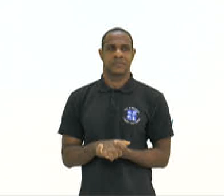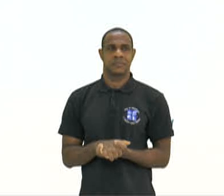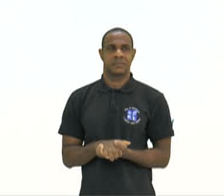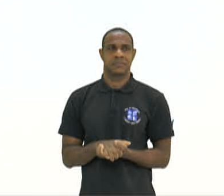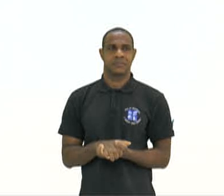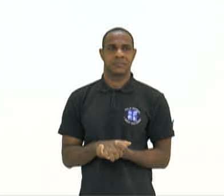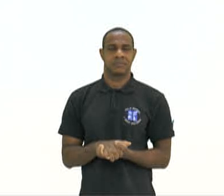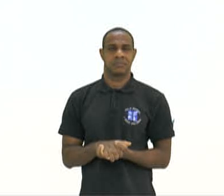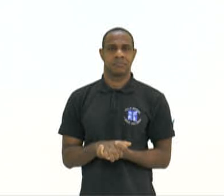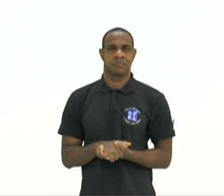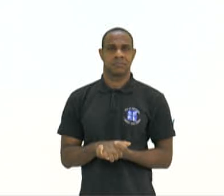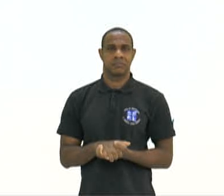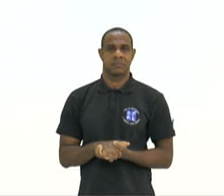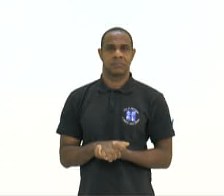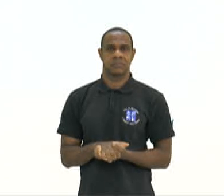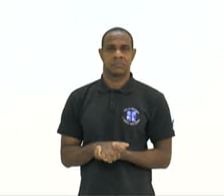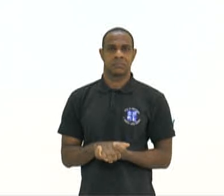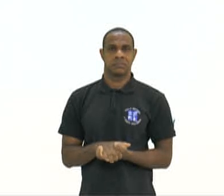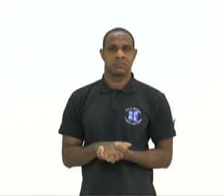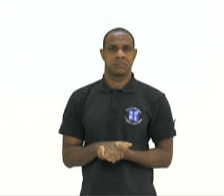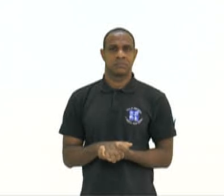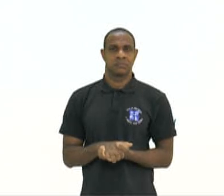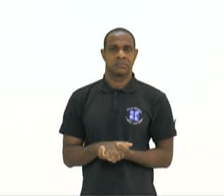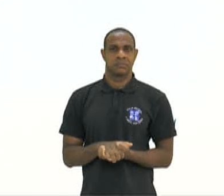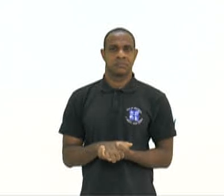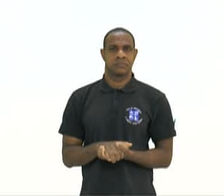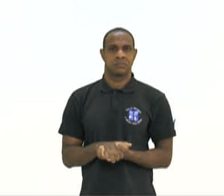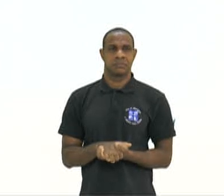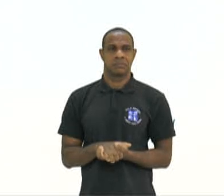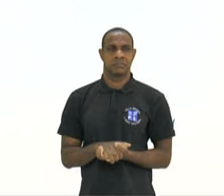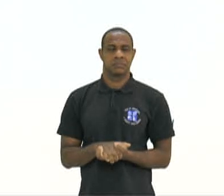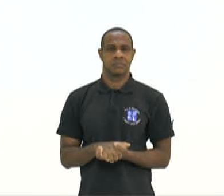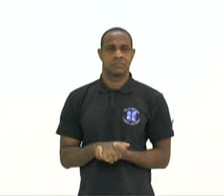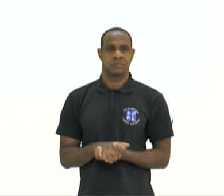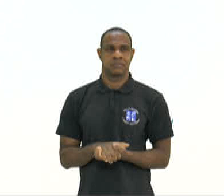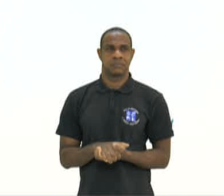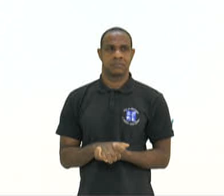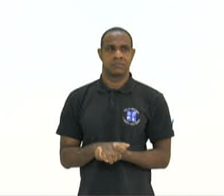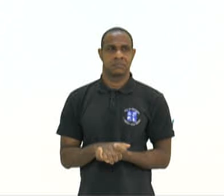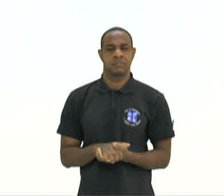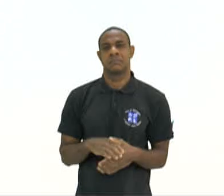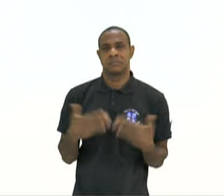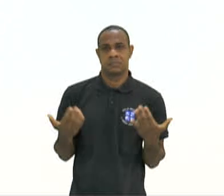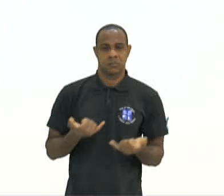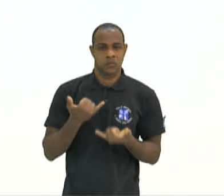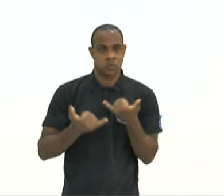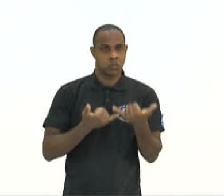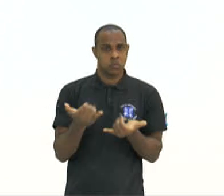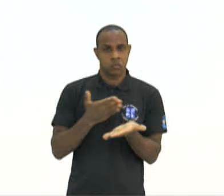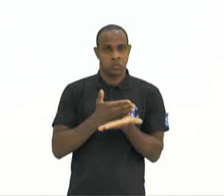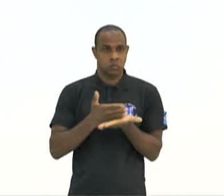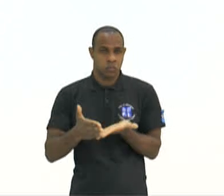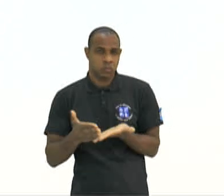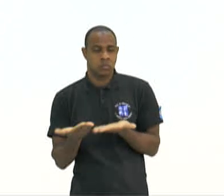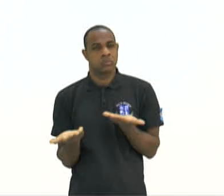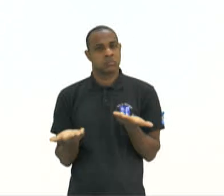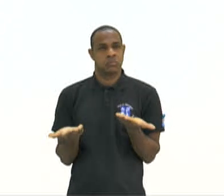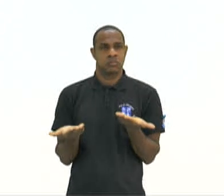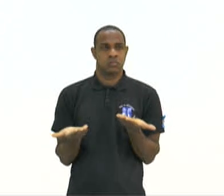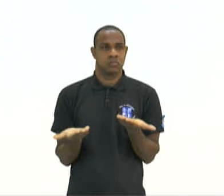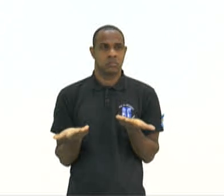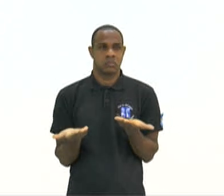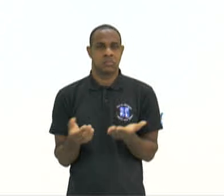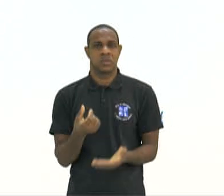including additional areas to explore, access to vocation promotions and extra spells. Então, o jogo iniciou-se, ou deu